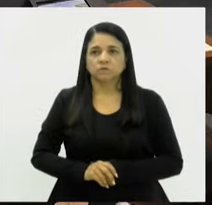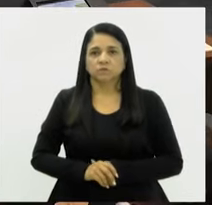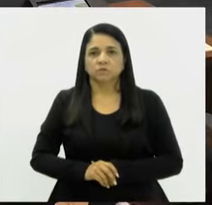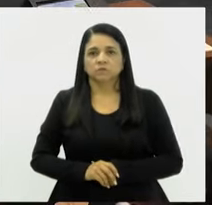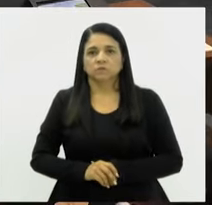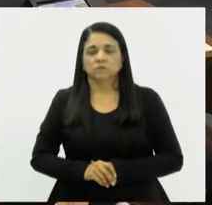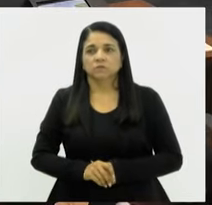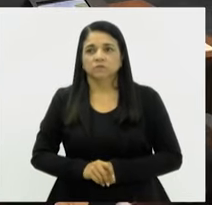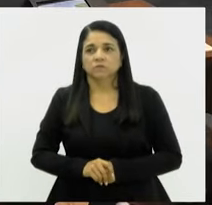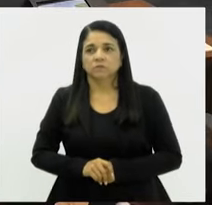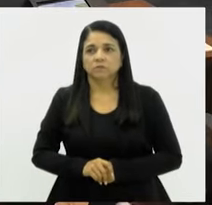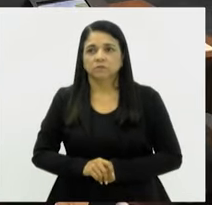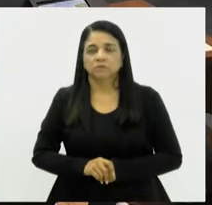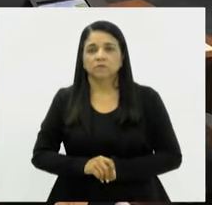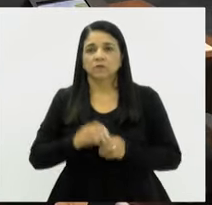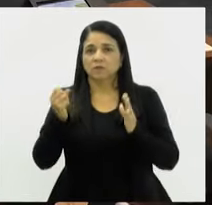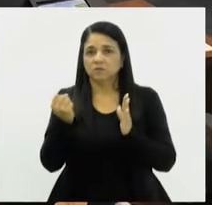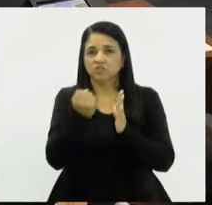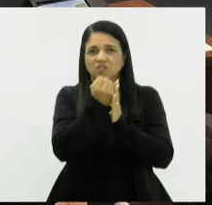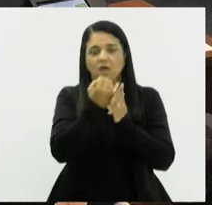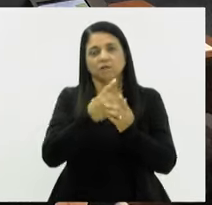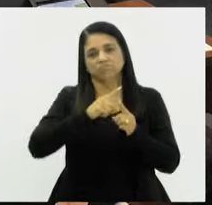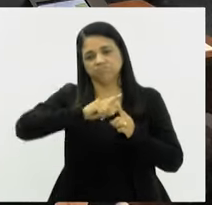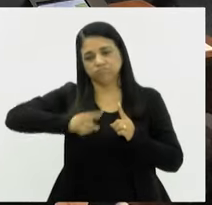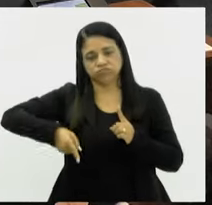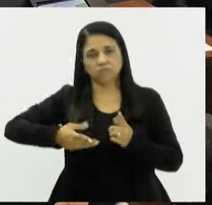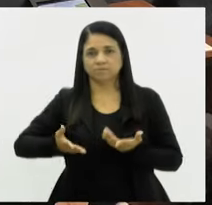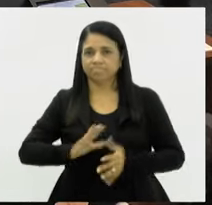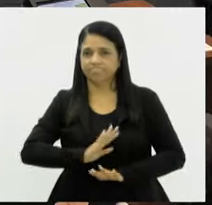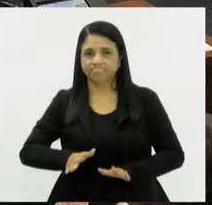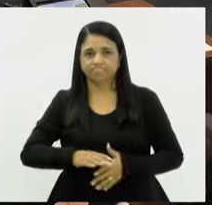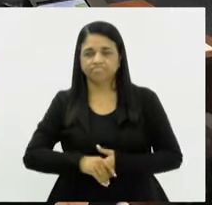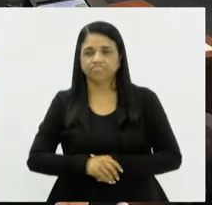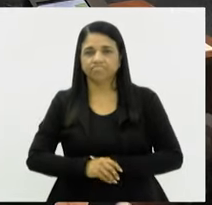Os destaques foram rejeitados.